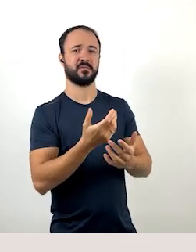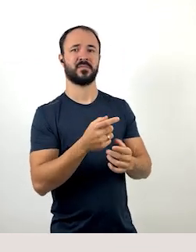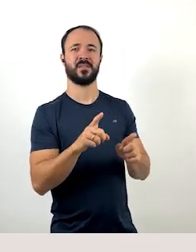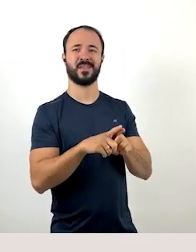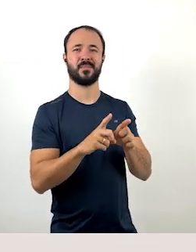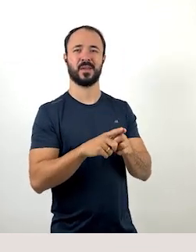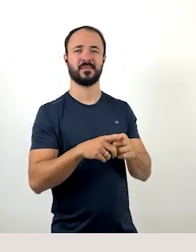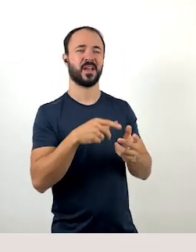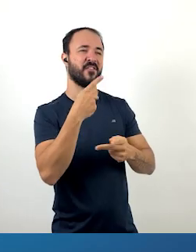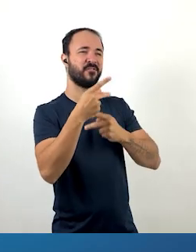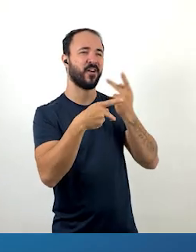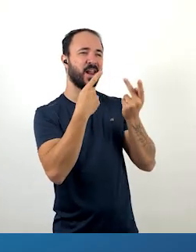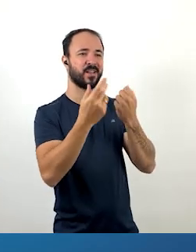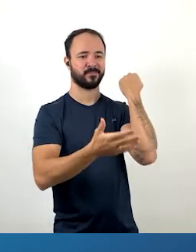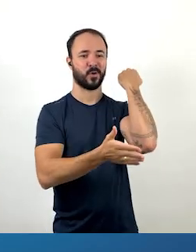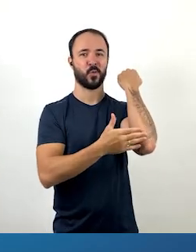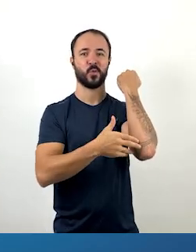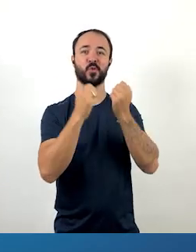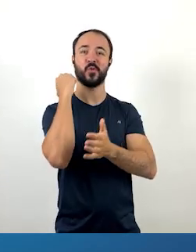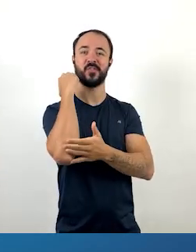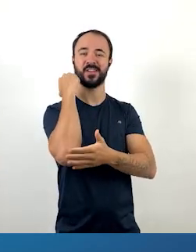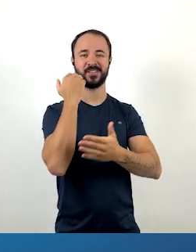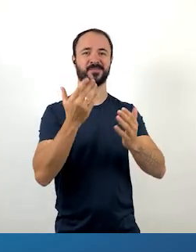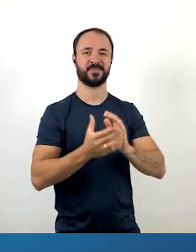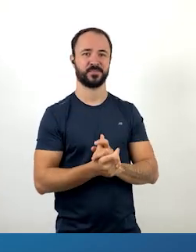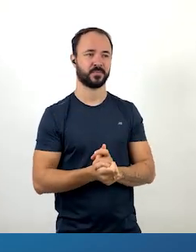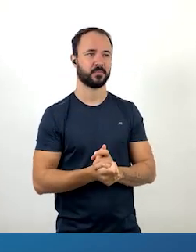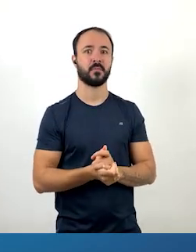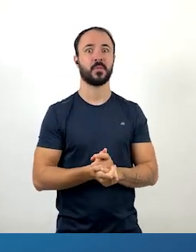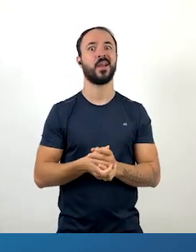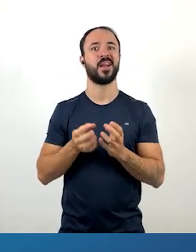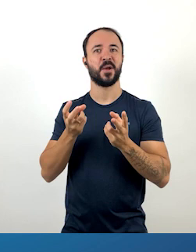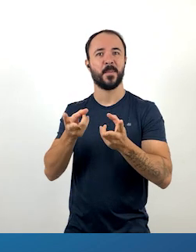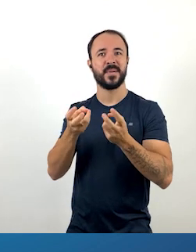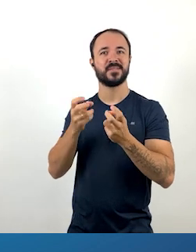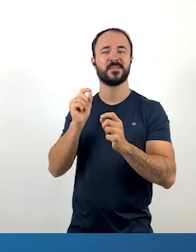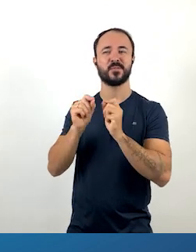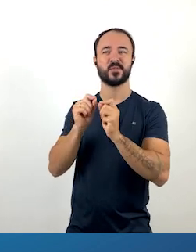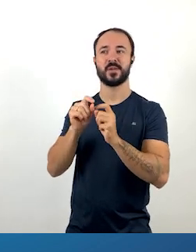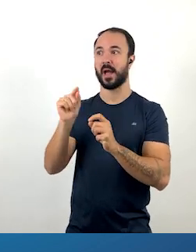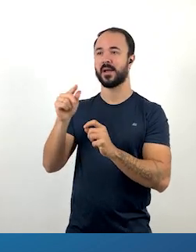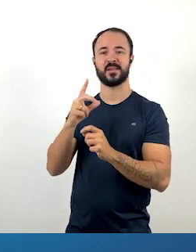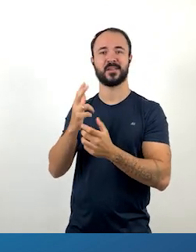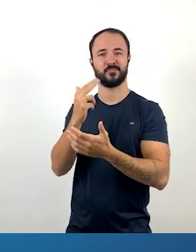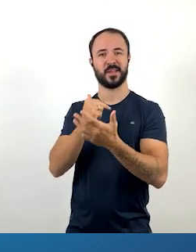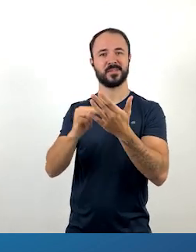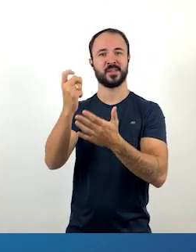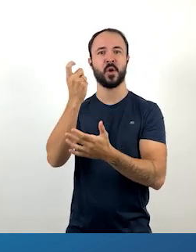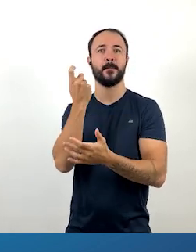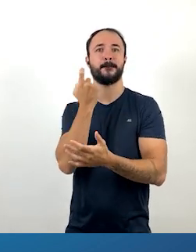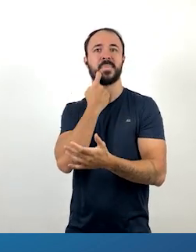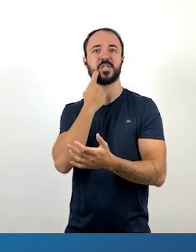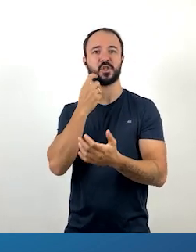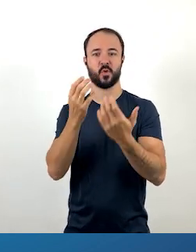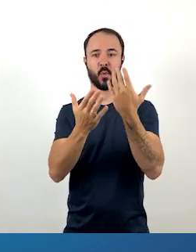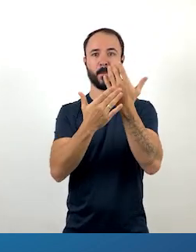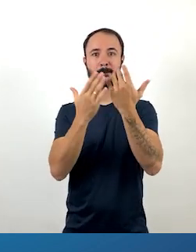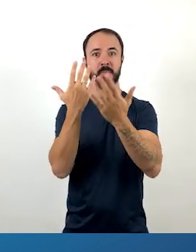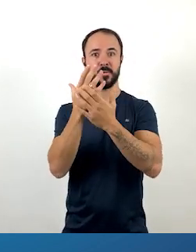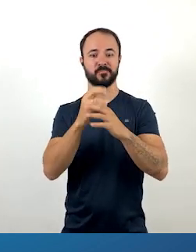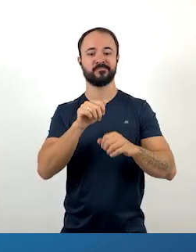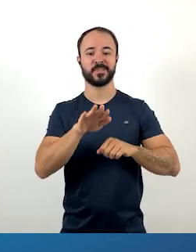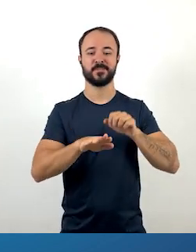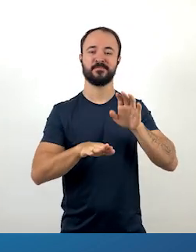pelos cotovelos como sempre? Você percebe que nessa imagem você tem peixes com mãos e pés. Isso